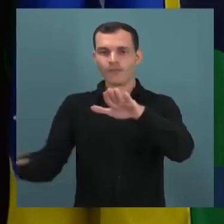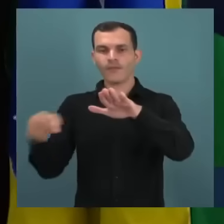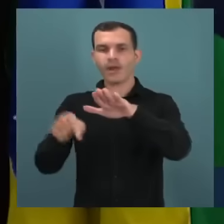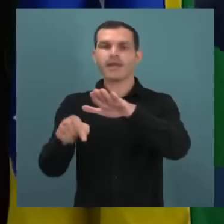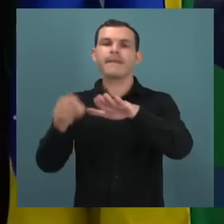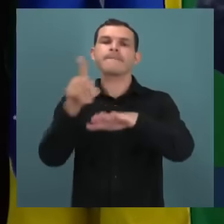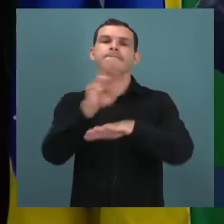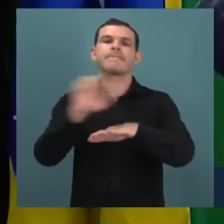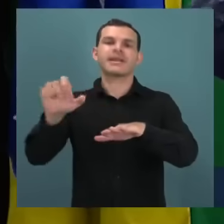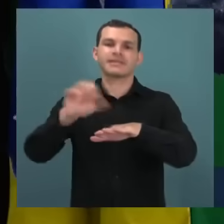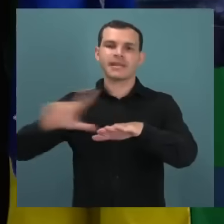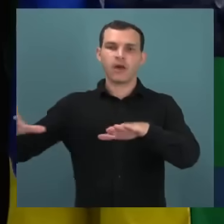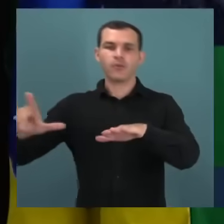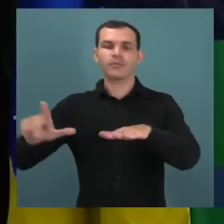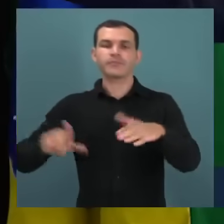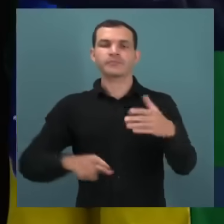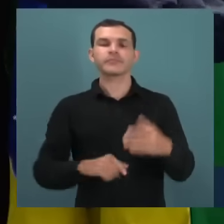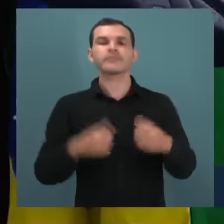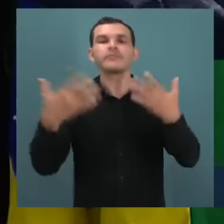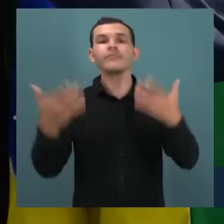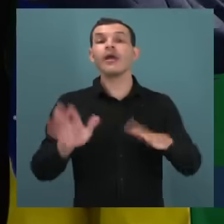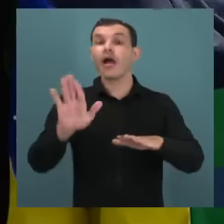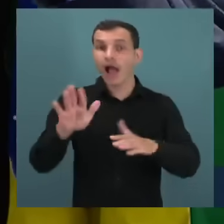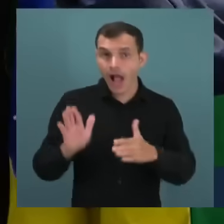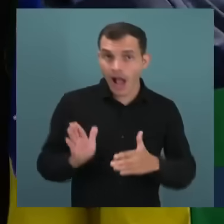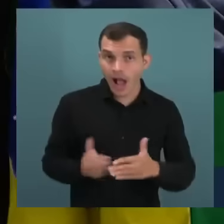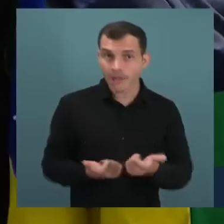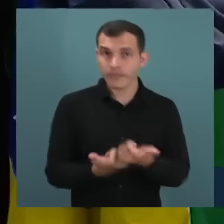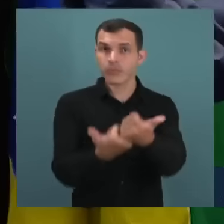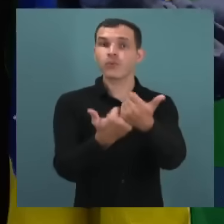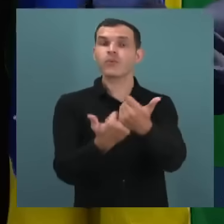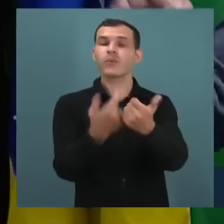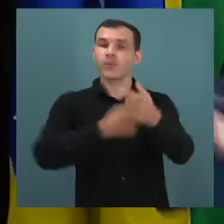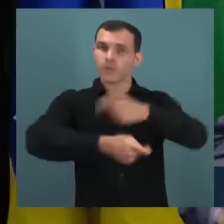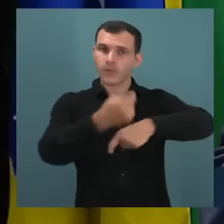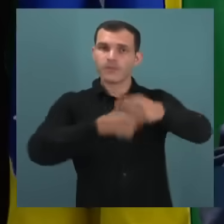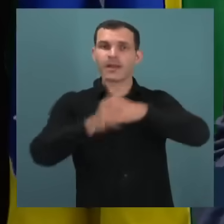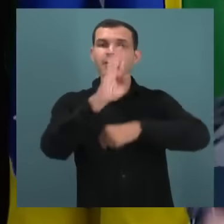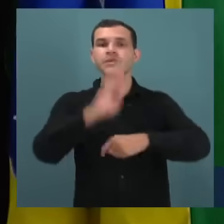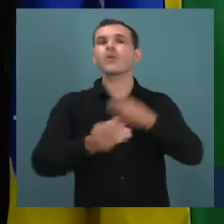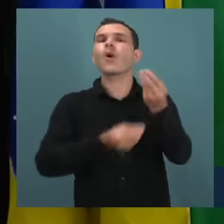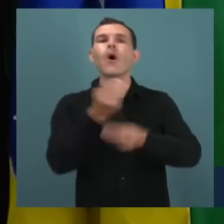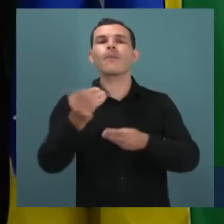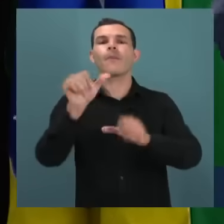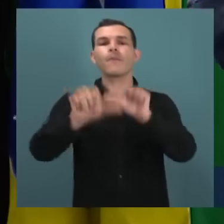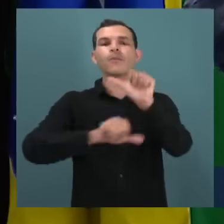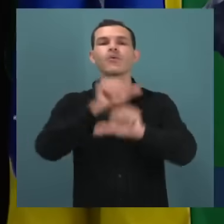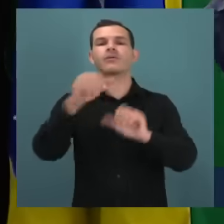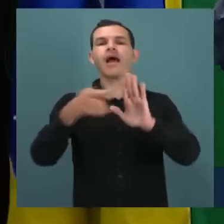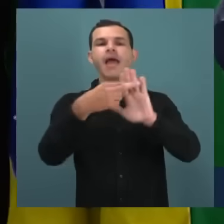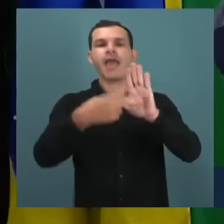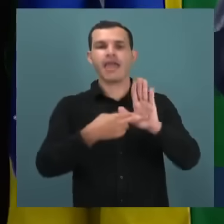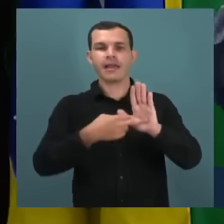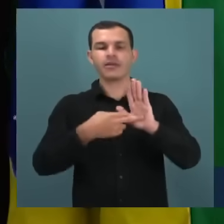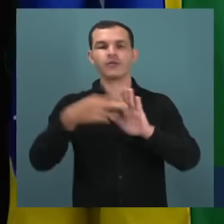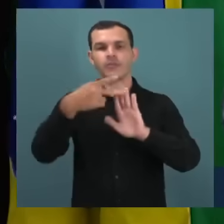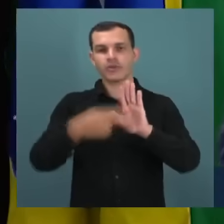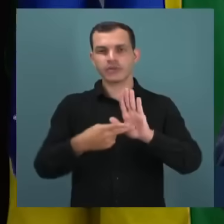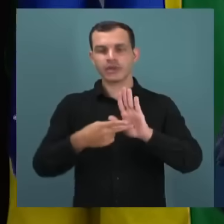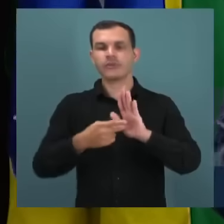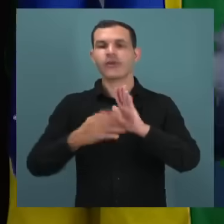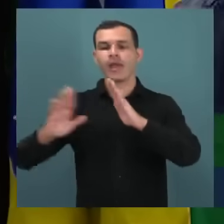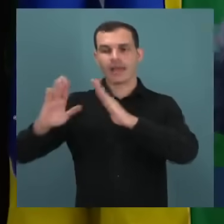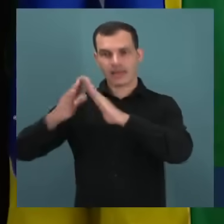ajudar a economia brasileira alterando as regras do Minha Casa Minha Vida, que financiava habitação para baixa